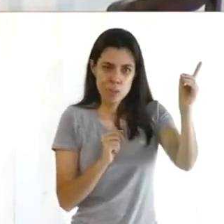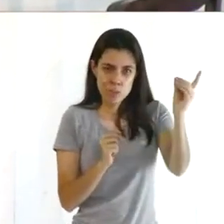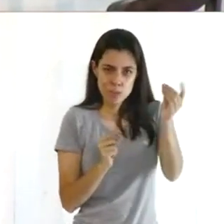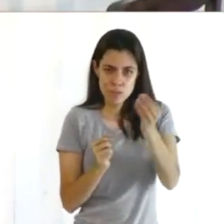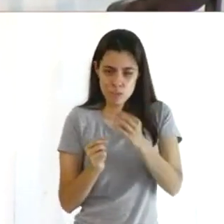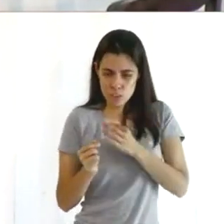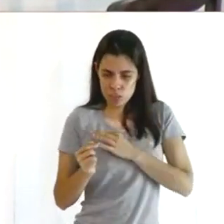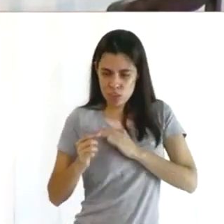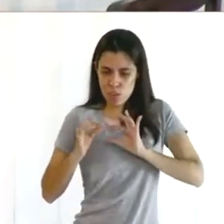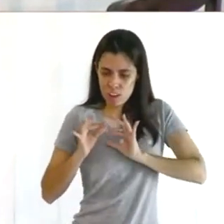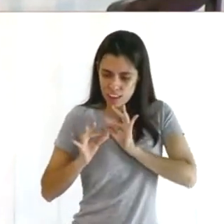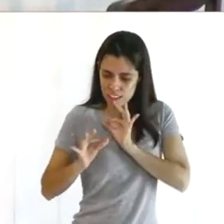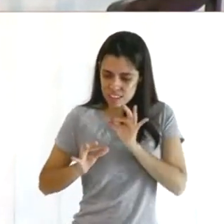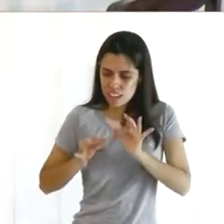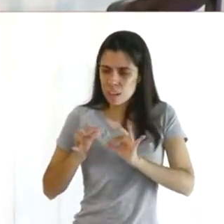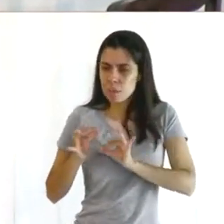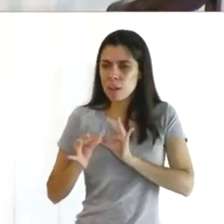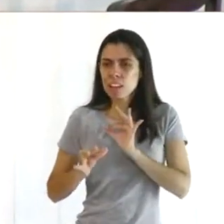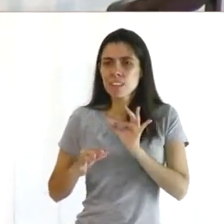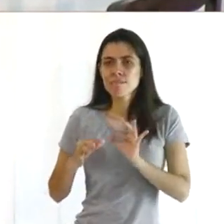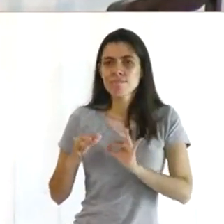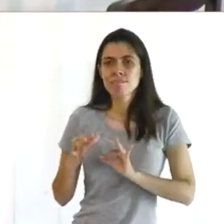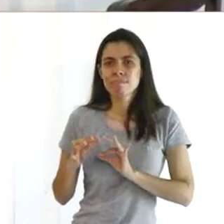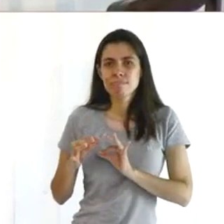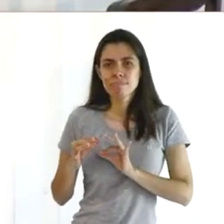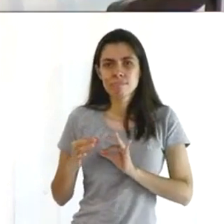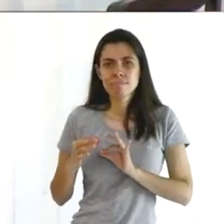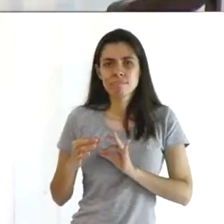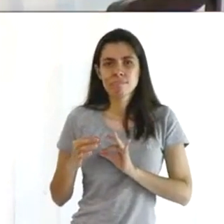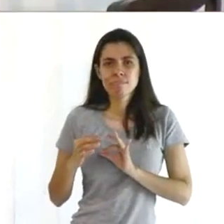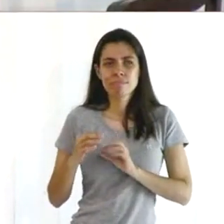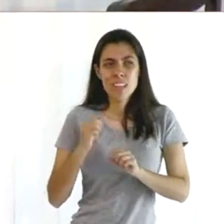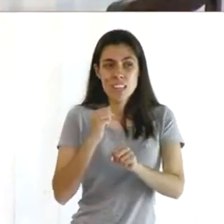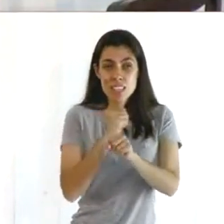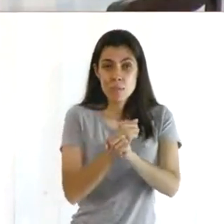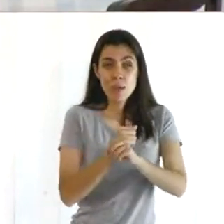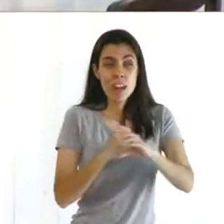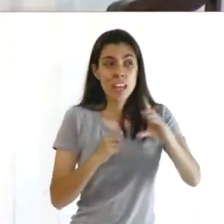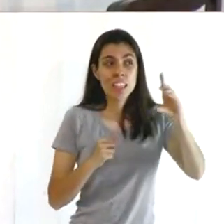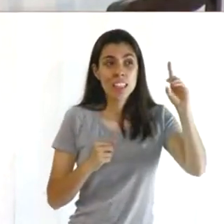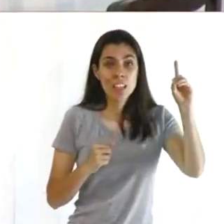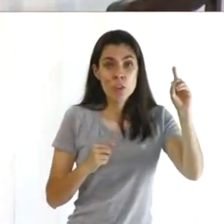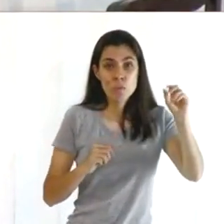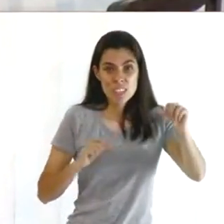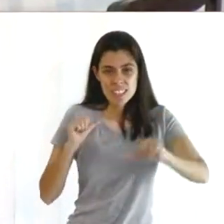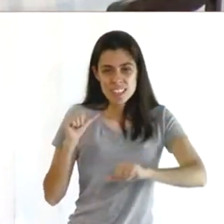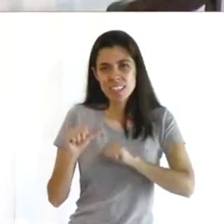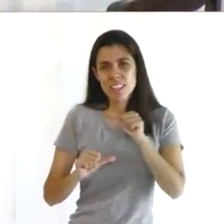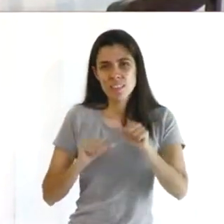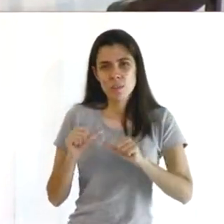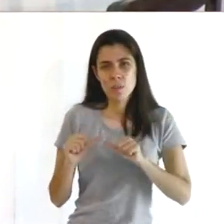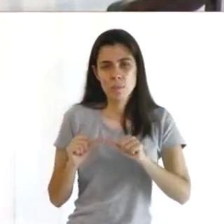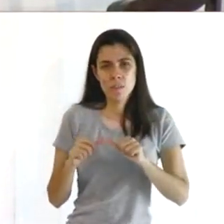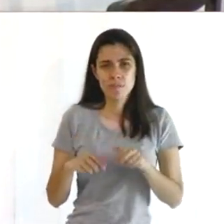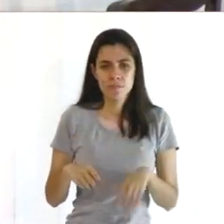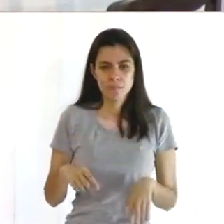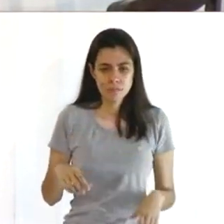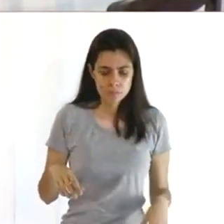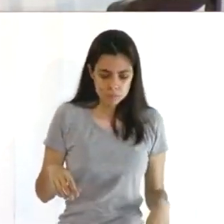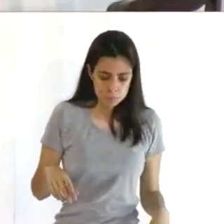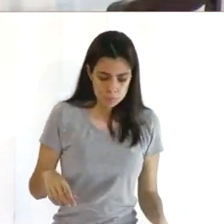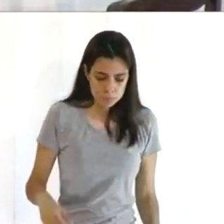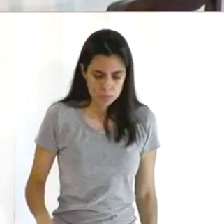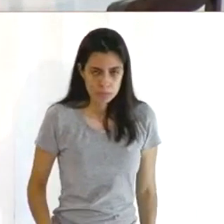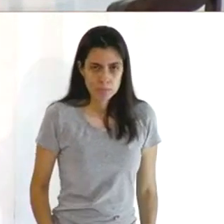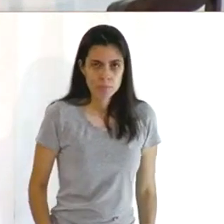em folguedos, tirar o pano de saco de cinza e te colocar mantos de louvor, e que você erga a sua voz, por exemplo, como nós